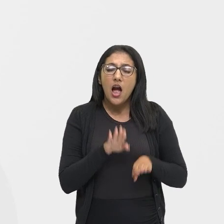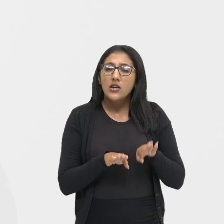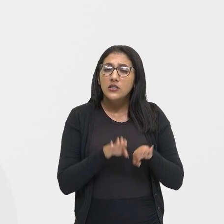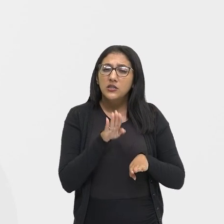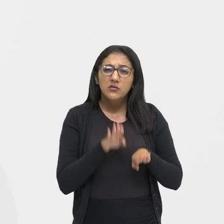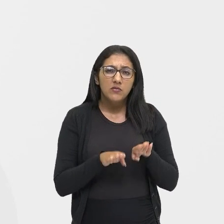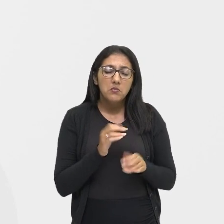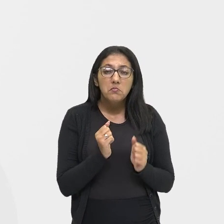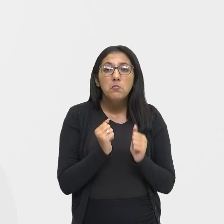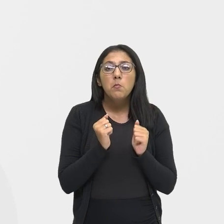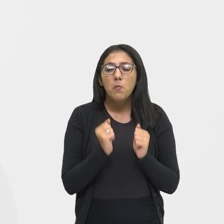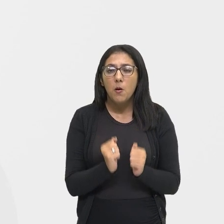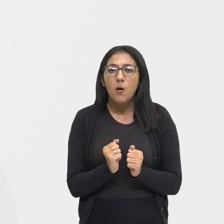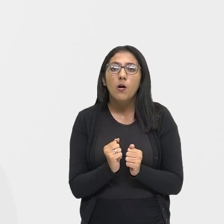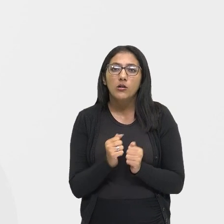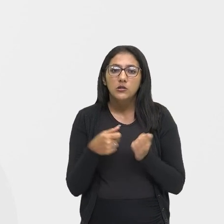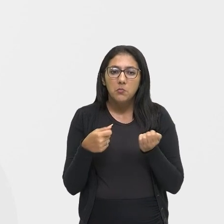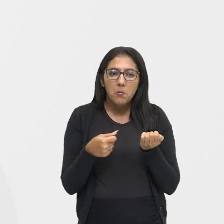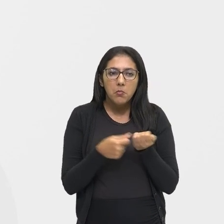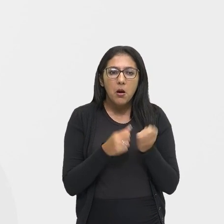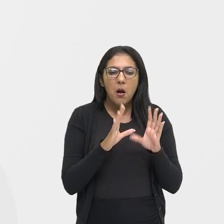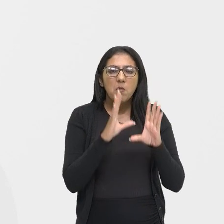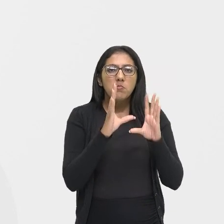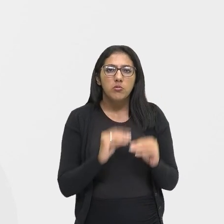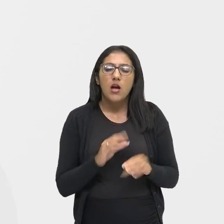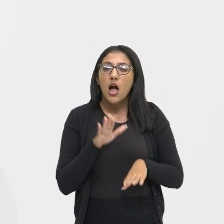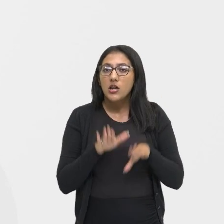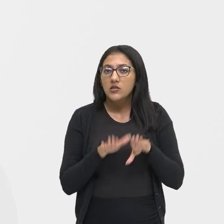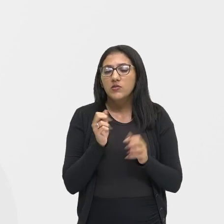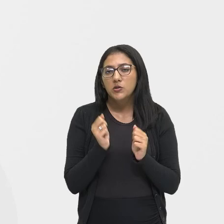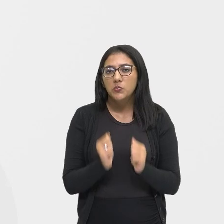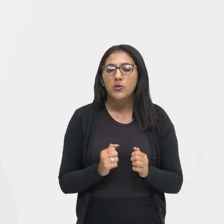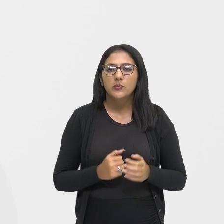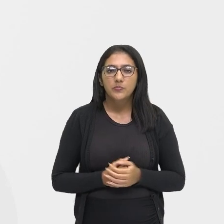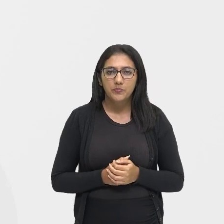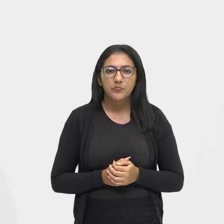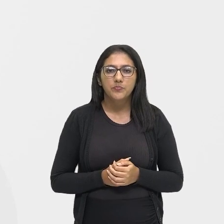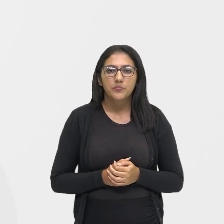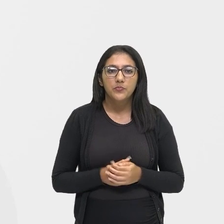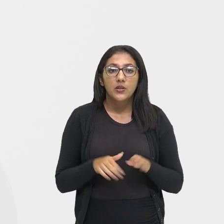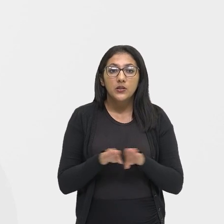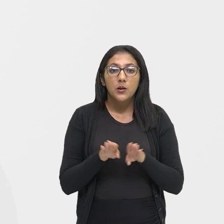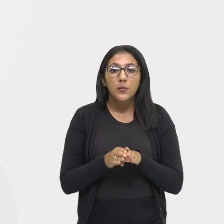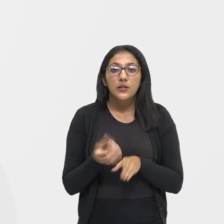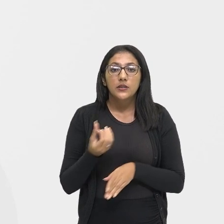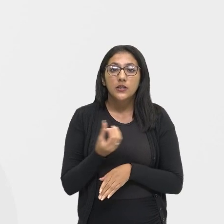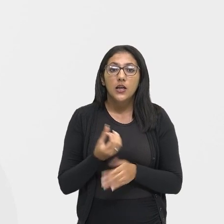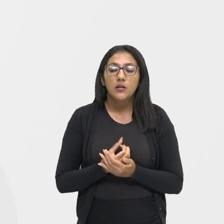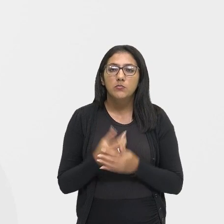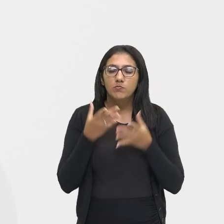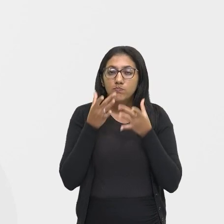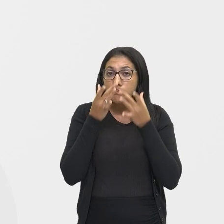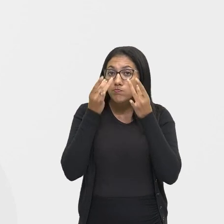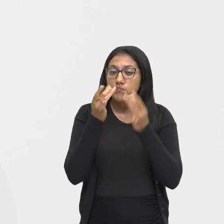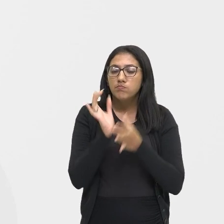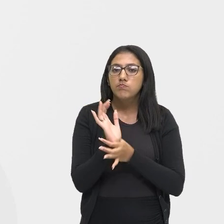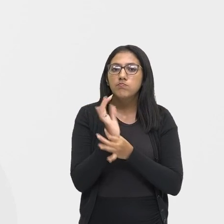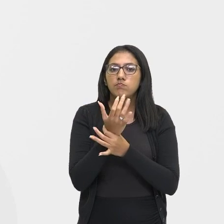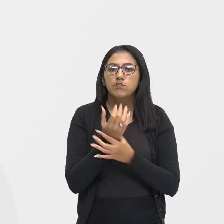mantenha a saúde da sua bateria. O que seria isso, né, gente? É nós carregarmos a